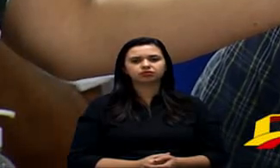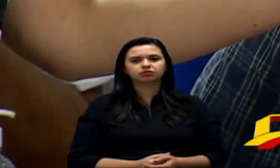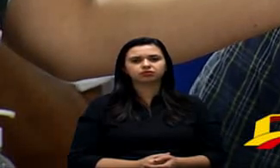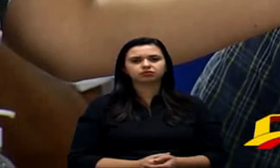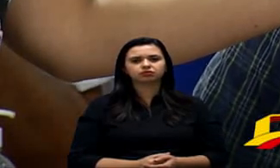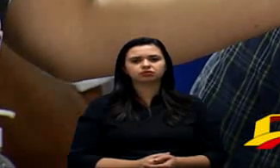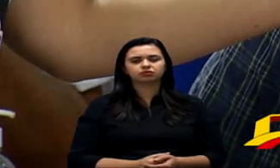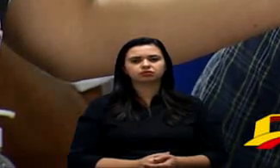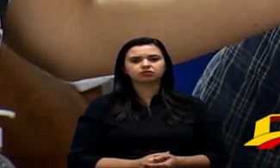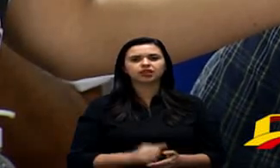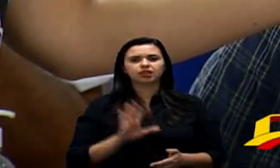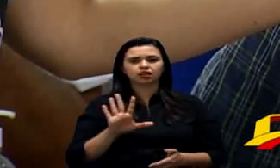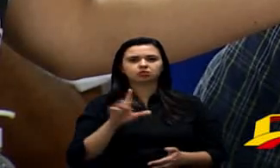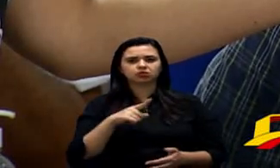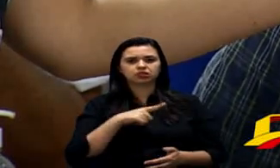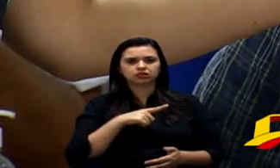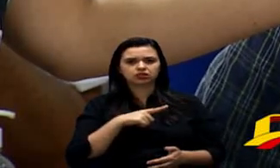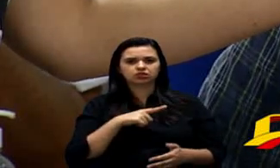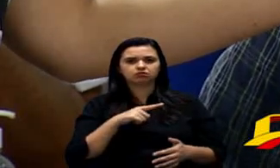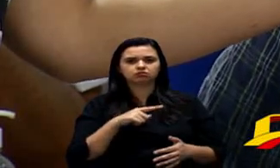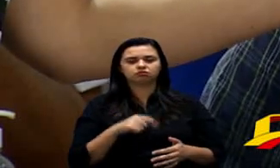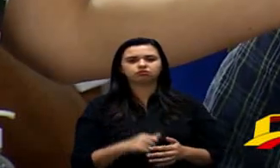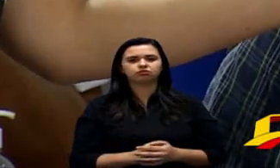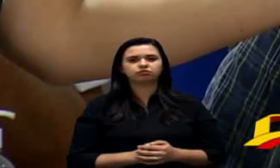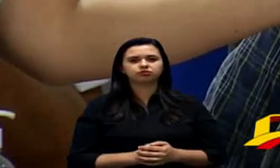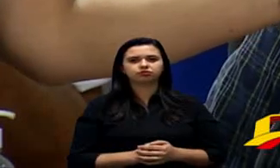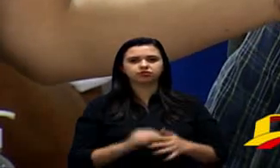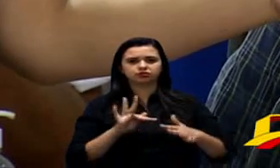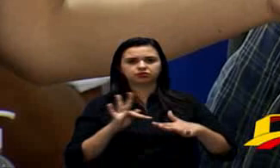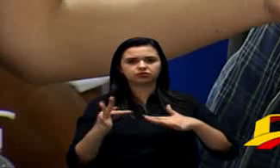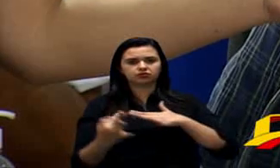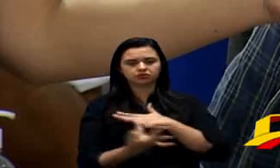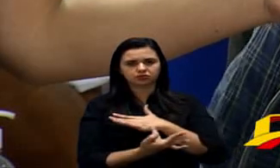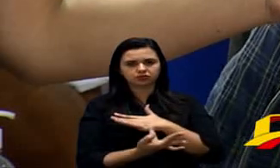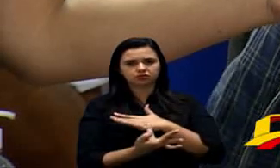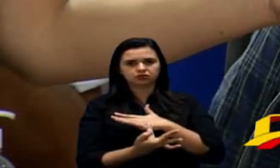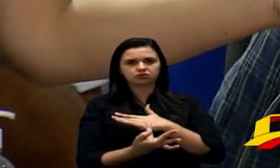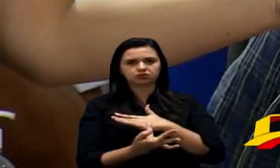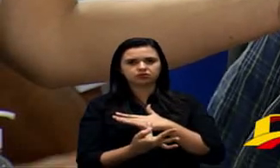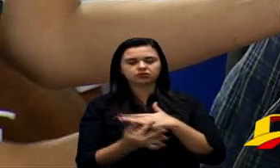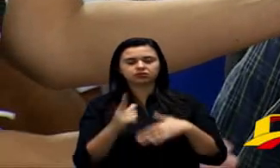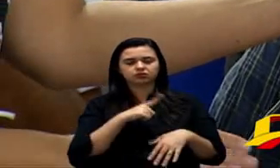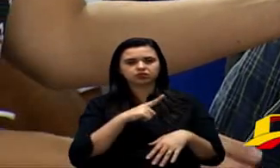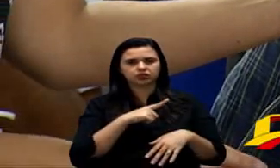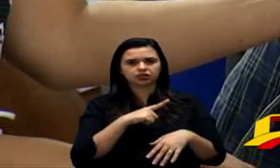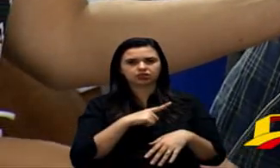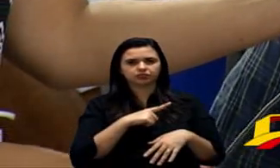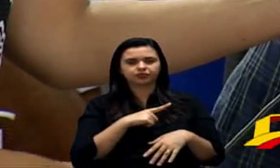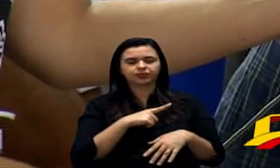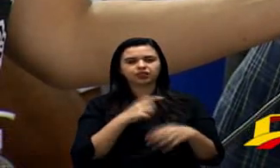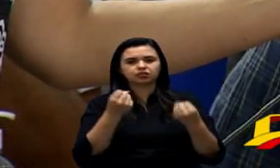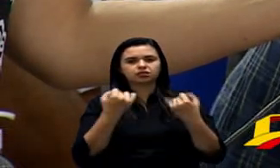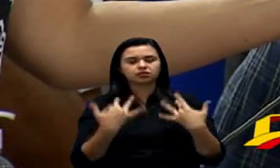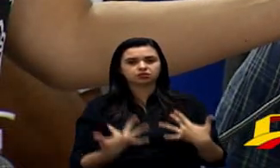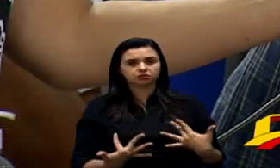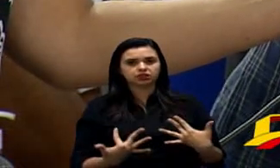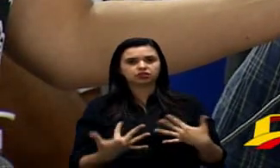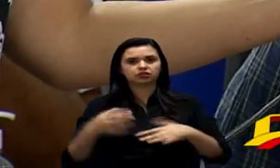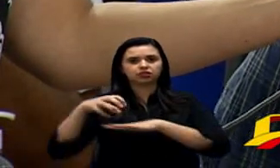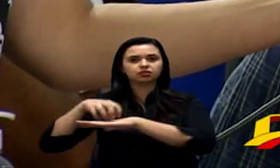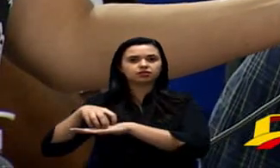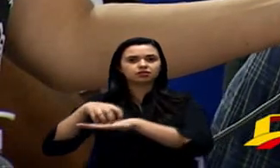essas extensas redes sociais que ele cria, a transferência